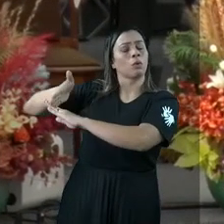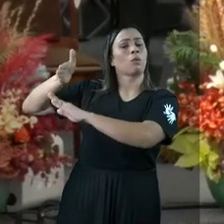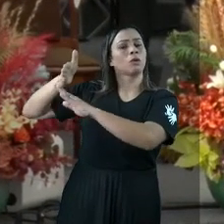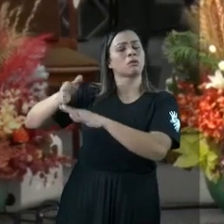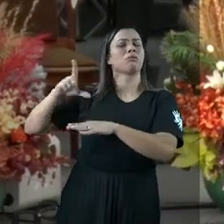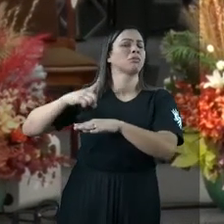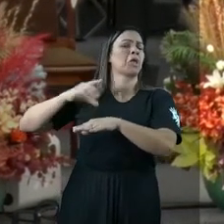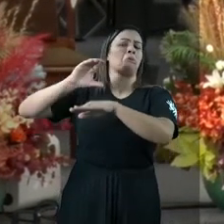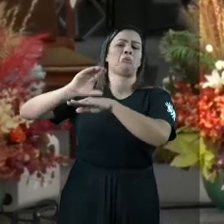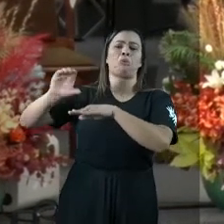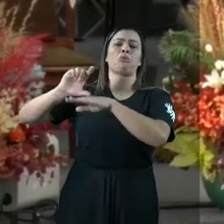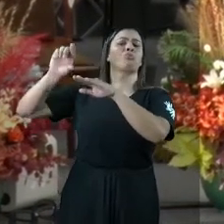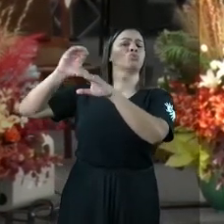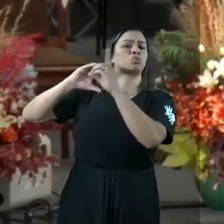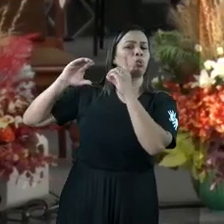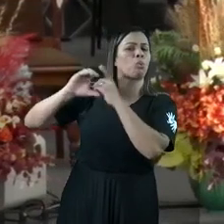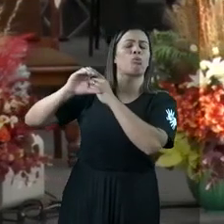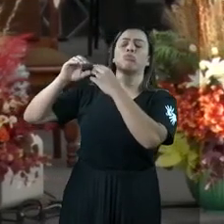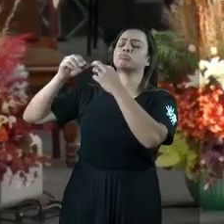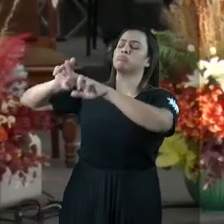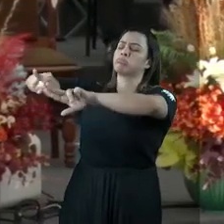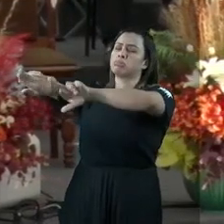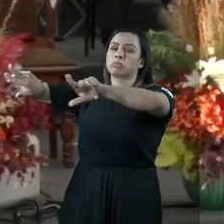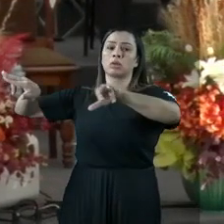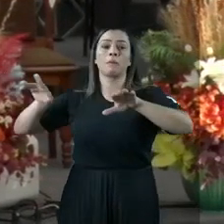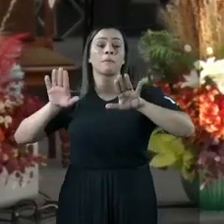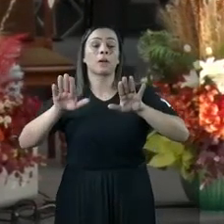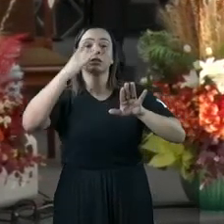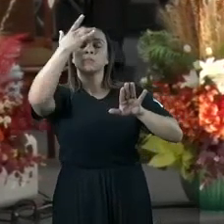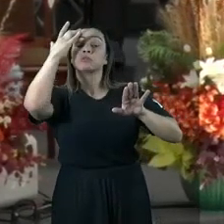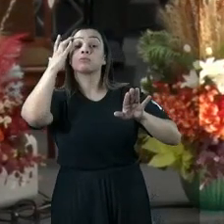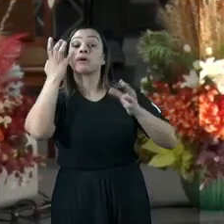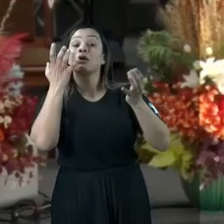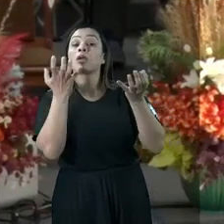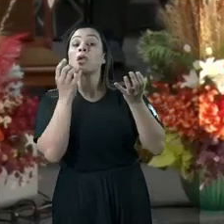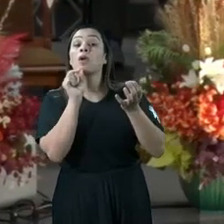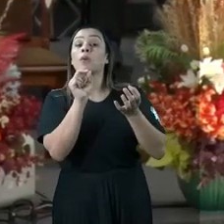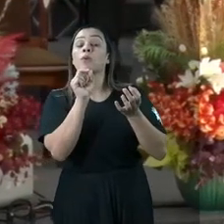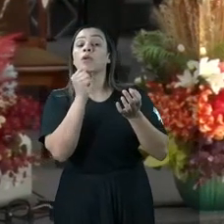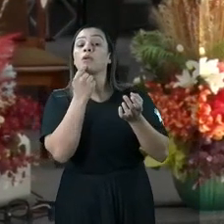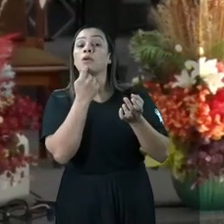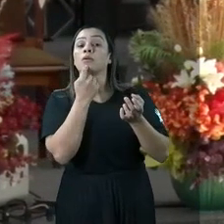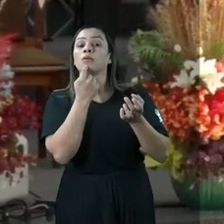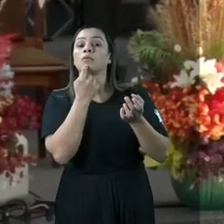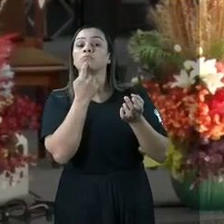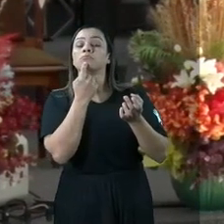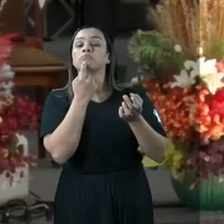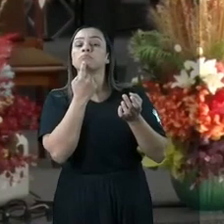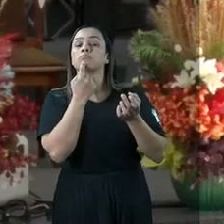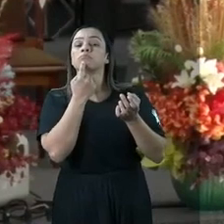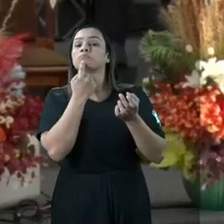curso teológico, mas o professor dele, para ensinar ele a entender o que Deus quer dele, foi o professor pandemia,